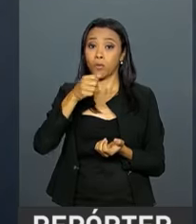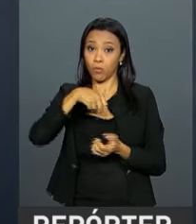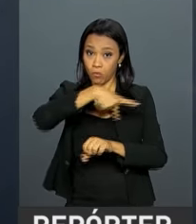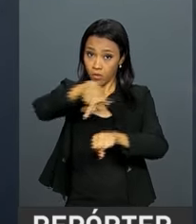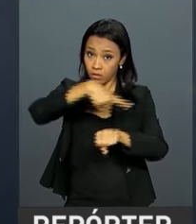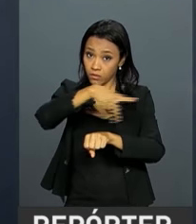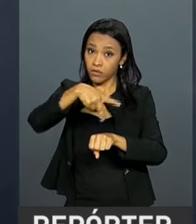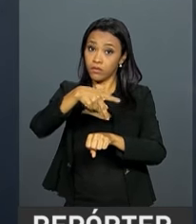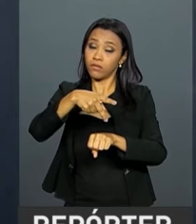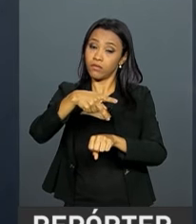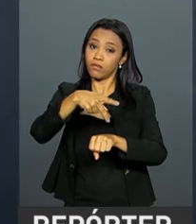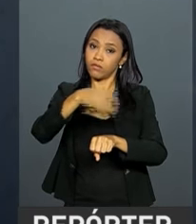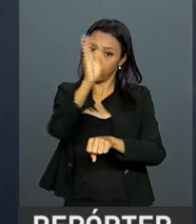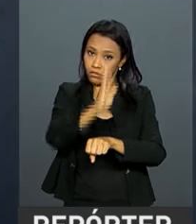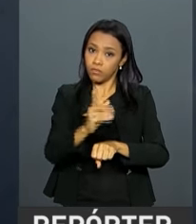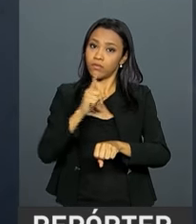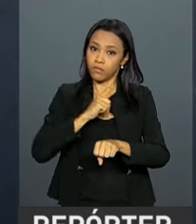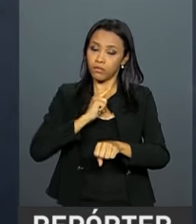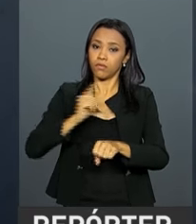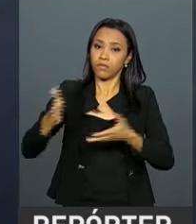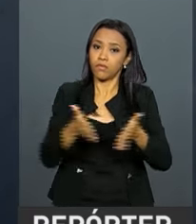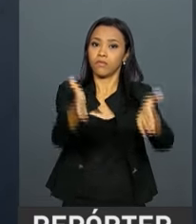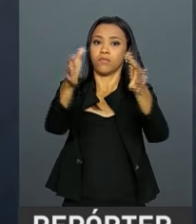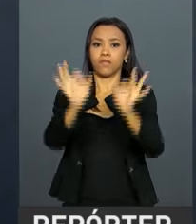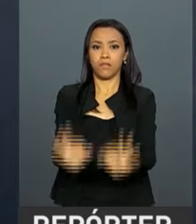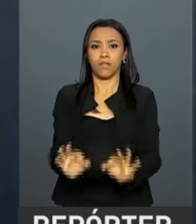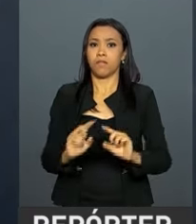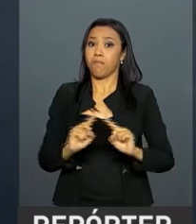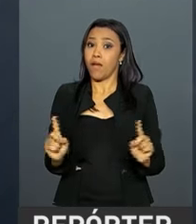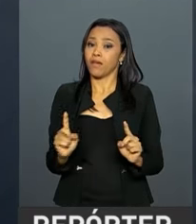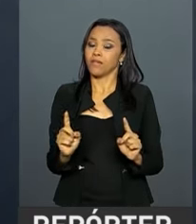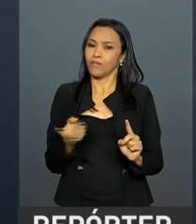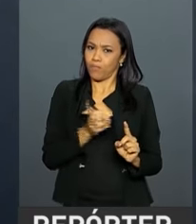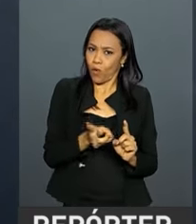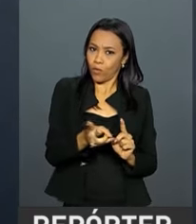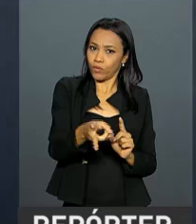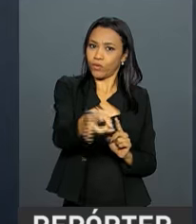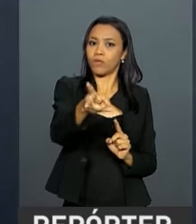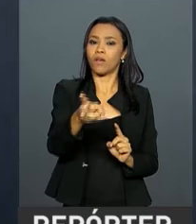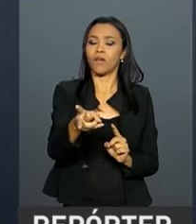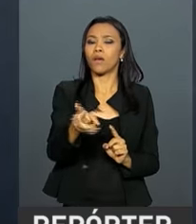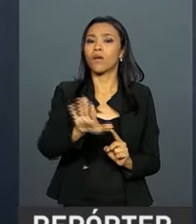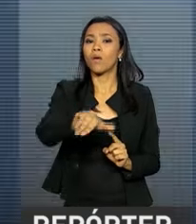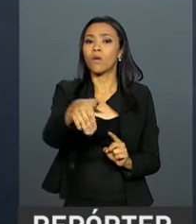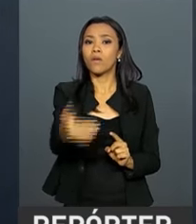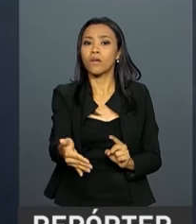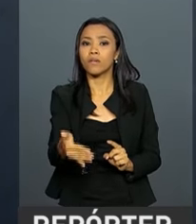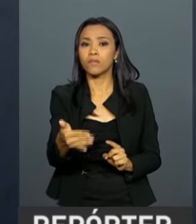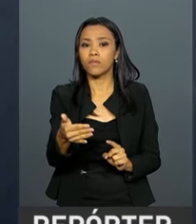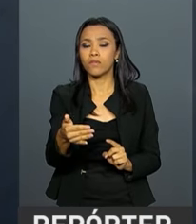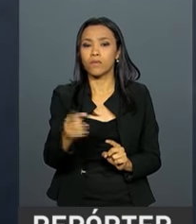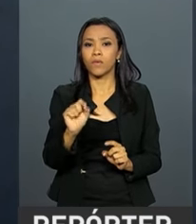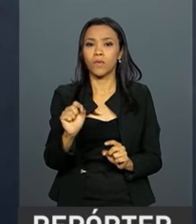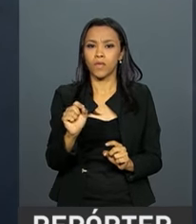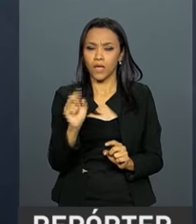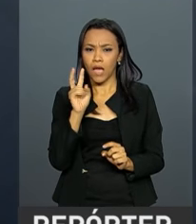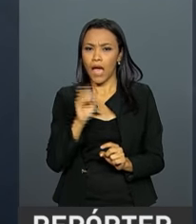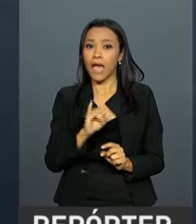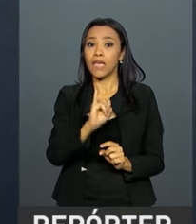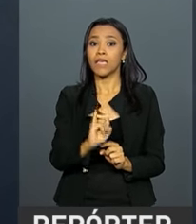caminho correto, mas ele se torna mais correto ainda na medida que prestigia a